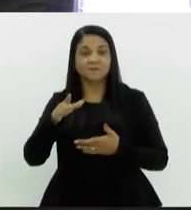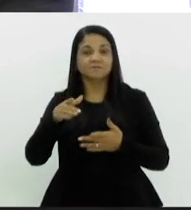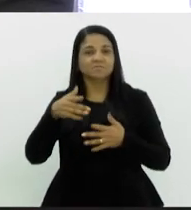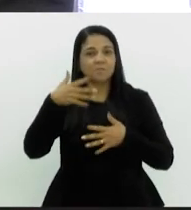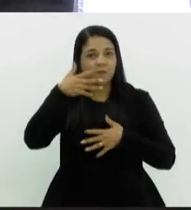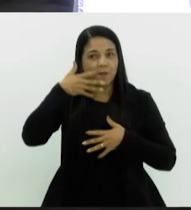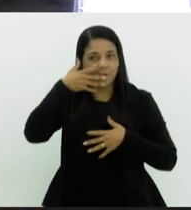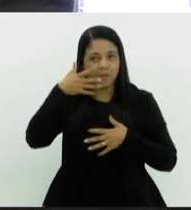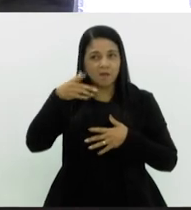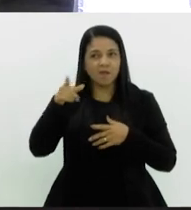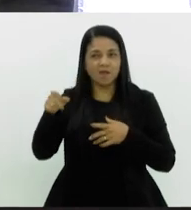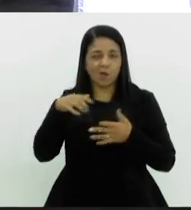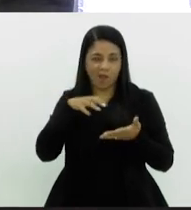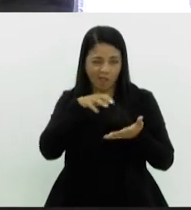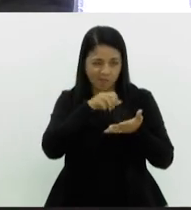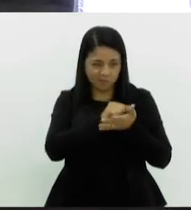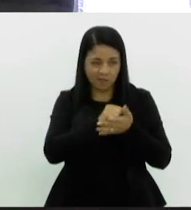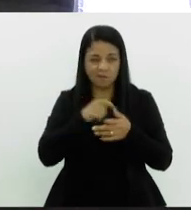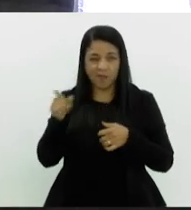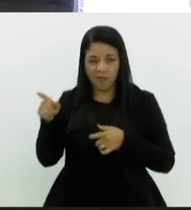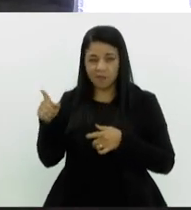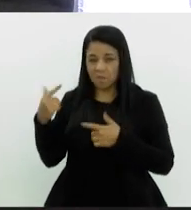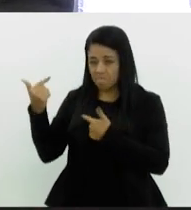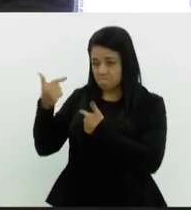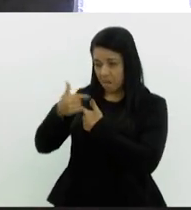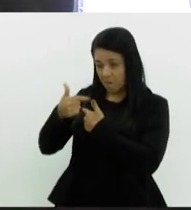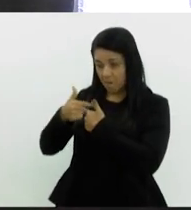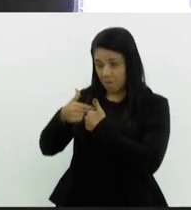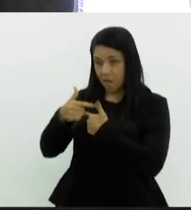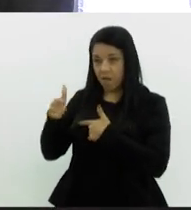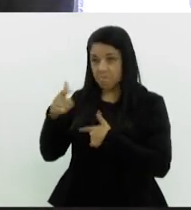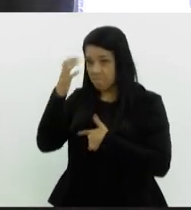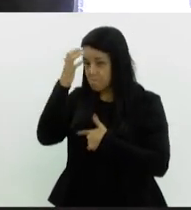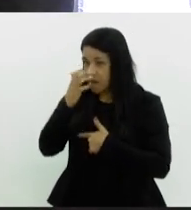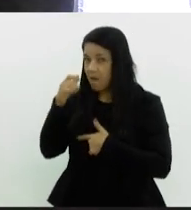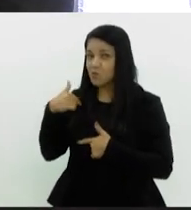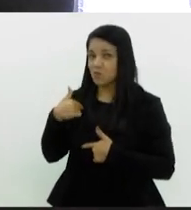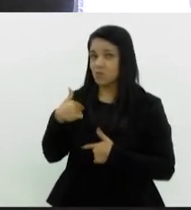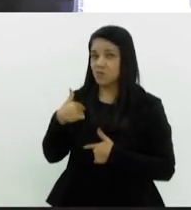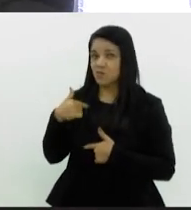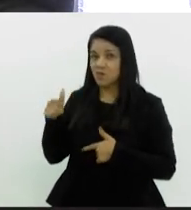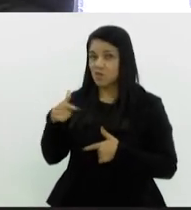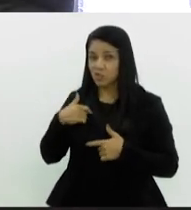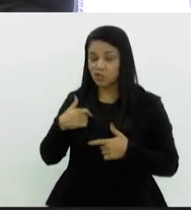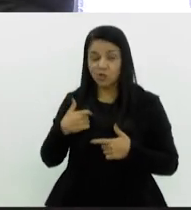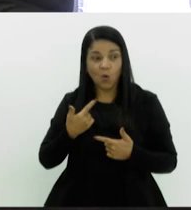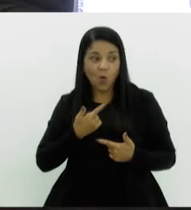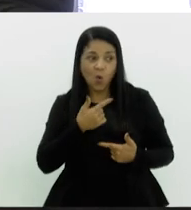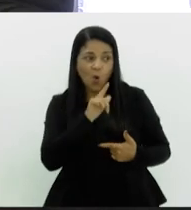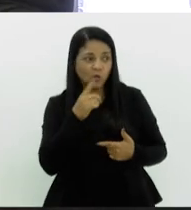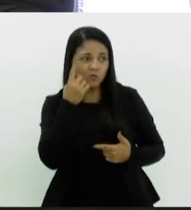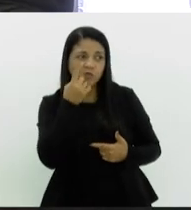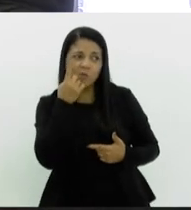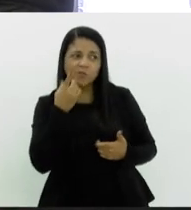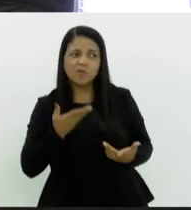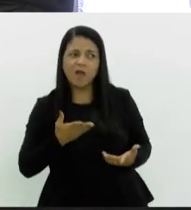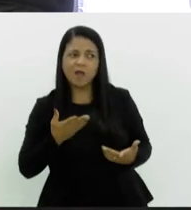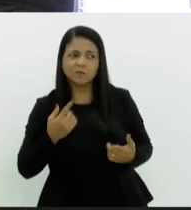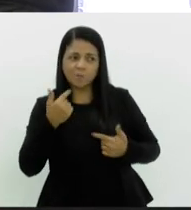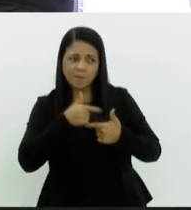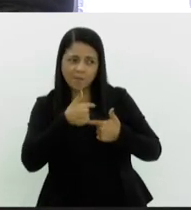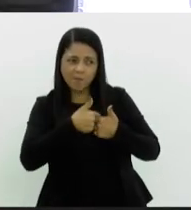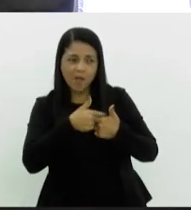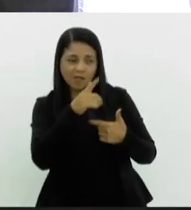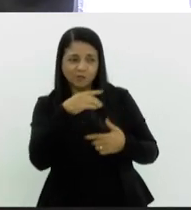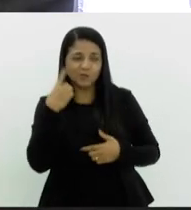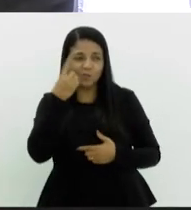umas caneladas ali, bravo comigo. Eu falei para ele, você tem que chutar a canela do deputado Marcelo